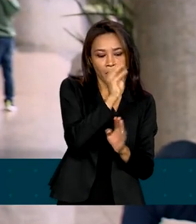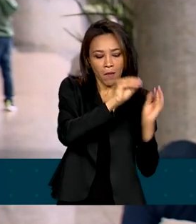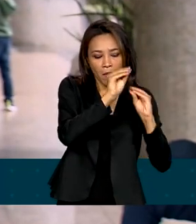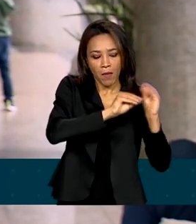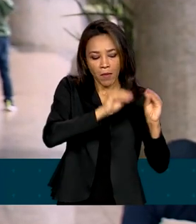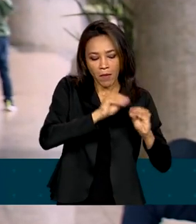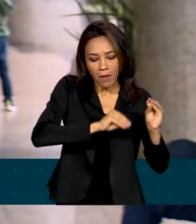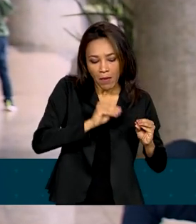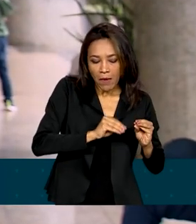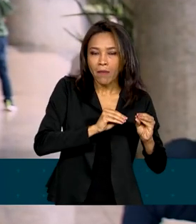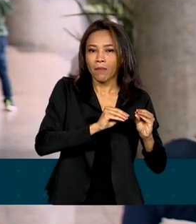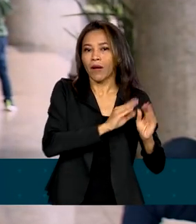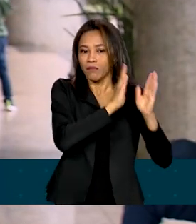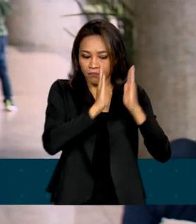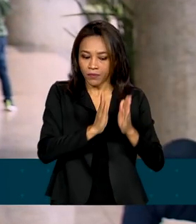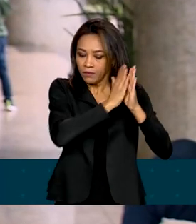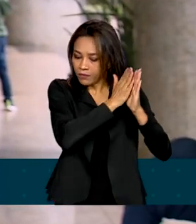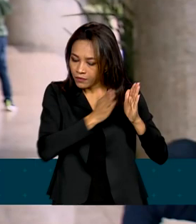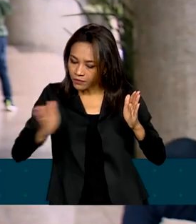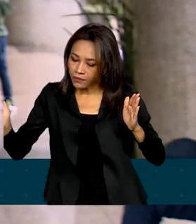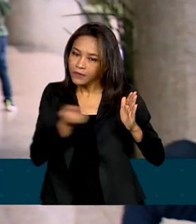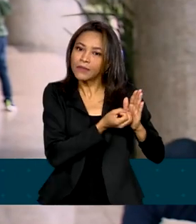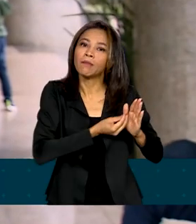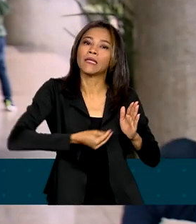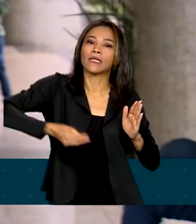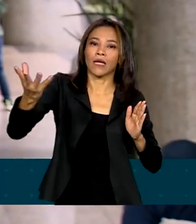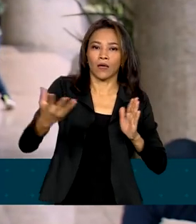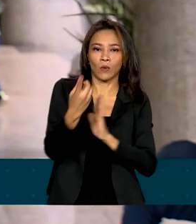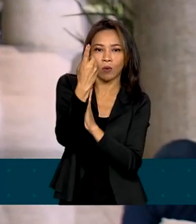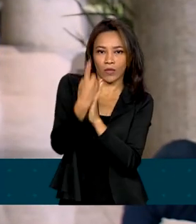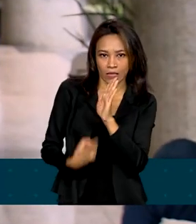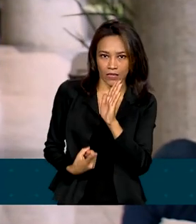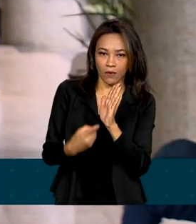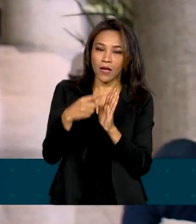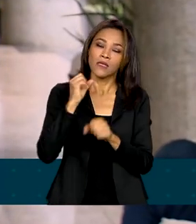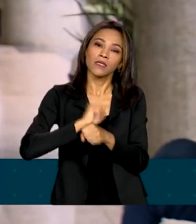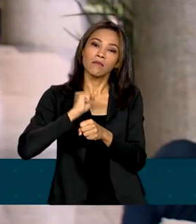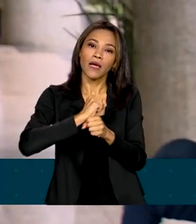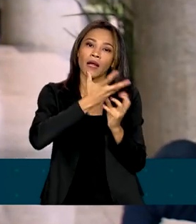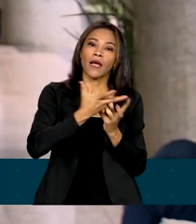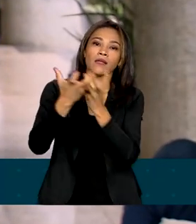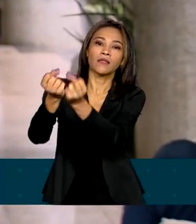documento. Neste ano, a Receita estima receber cerca de 39